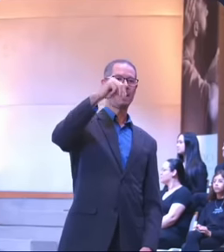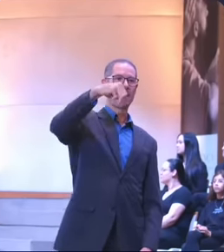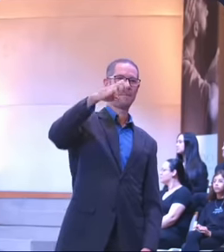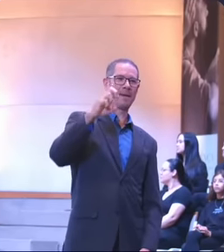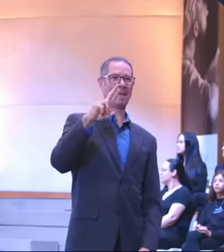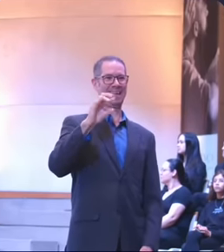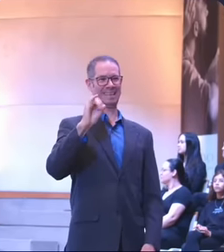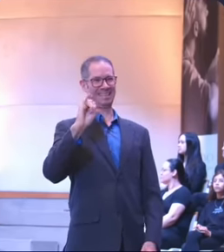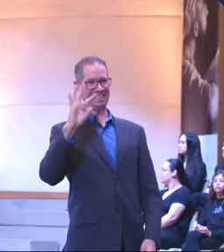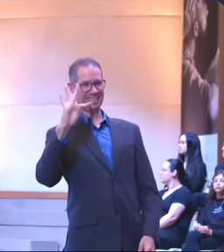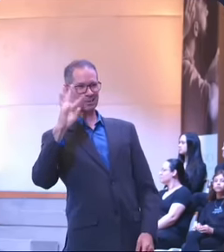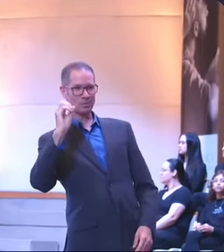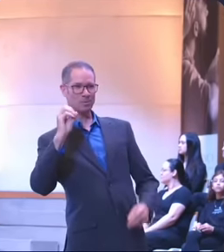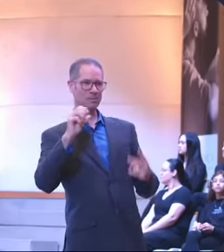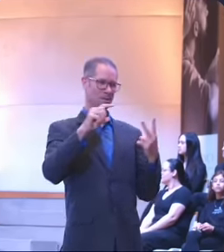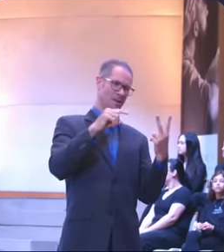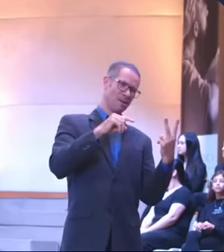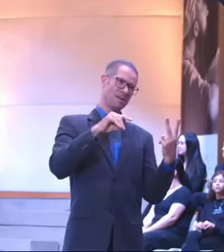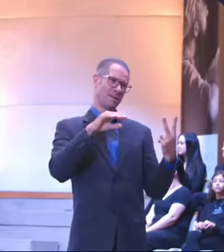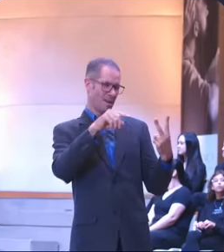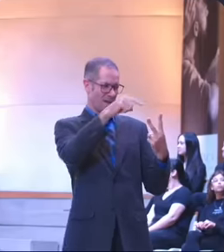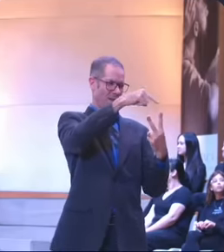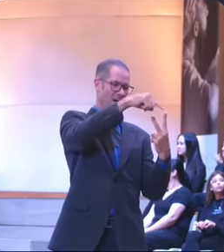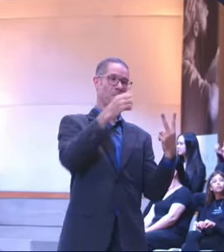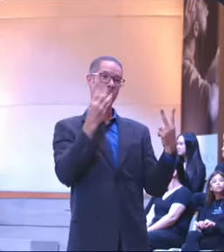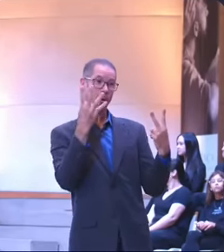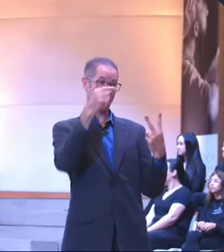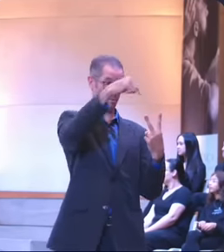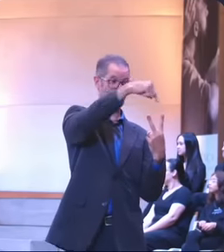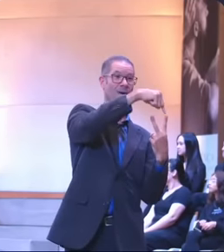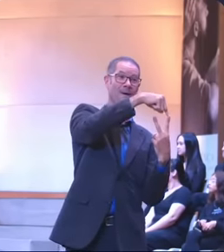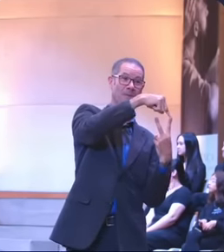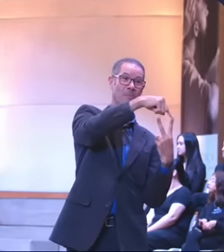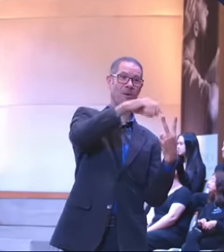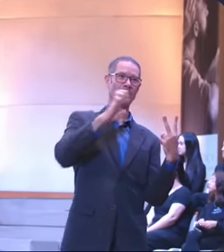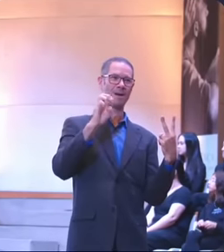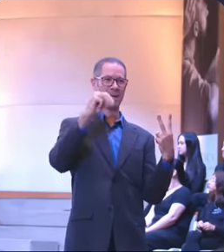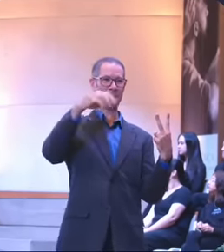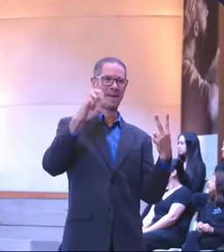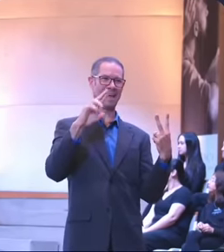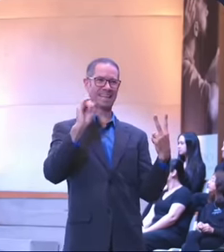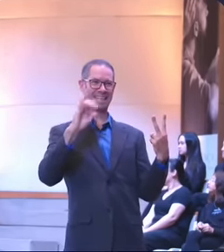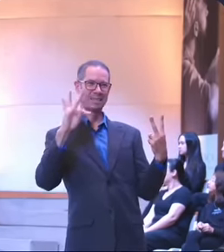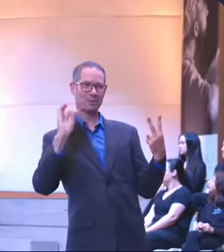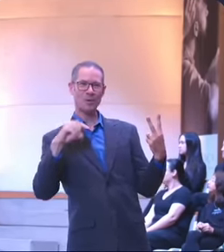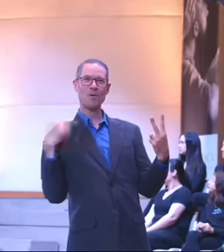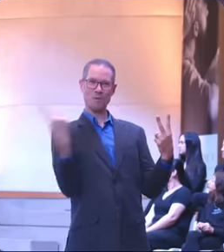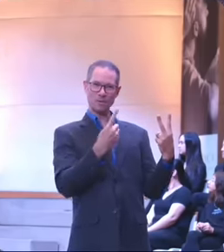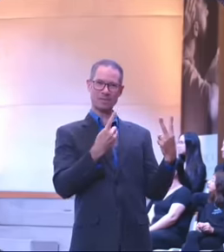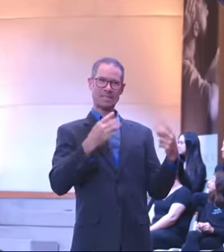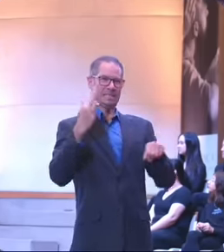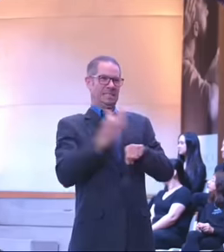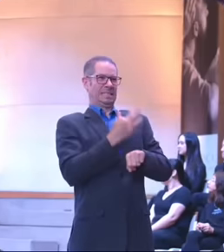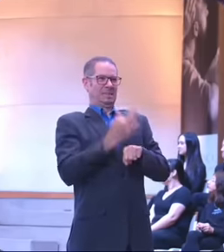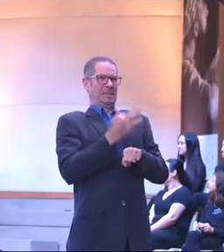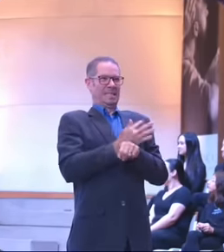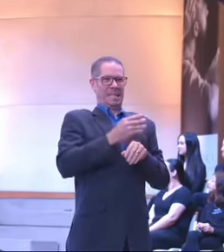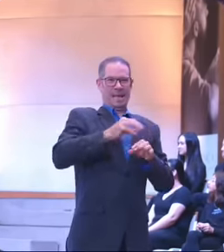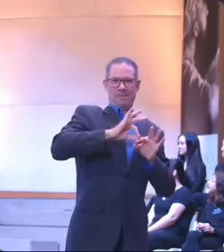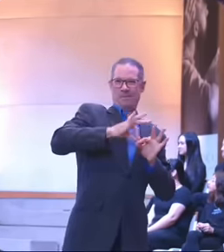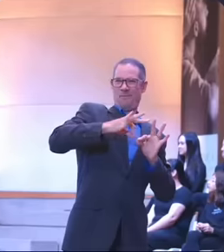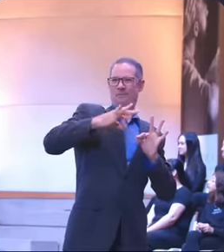Tem vantagens e desvantagens, né? A vantagem do emérito é que vocês vão ter que me aguentar para o resto da